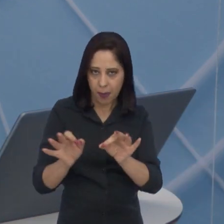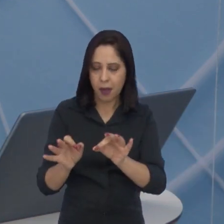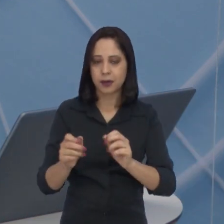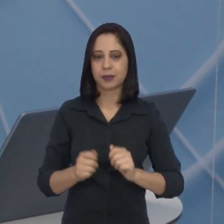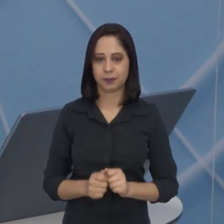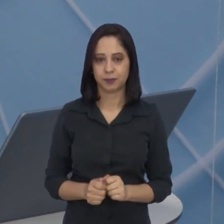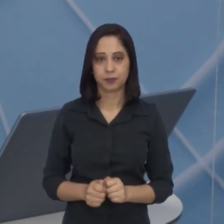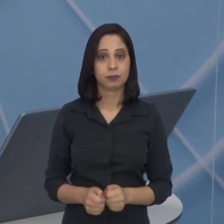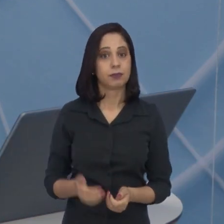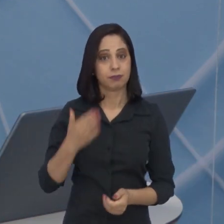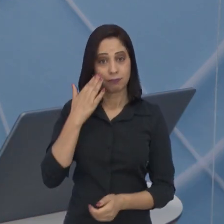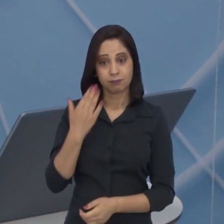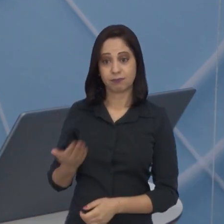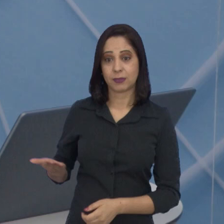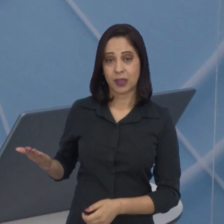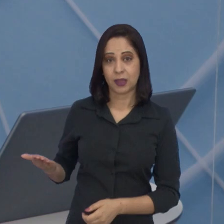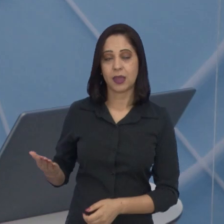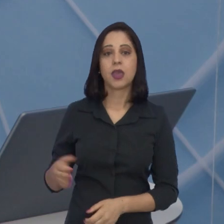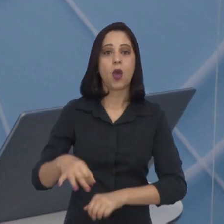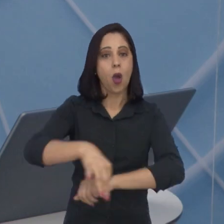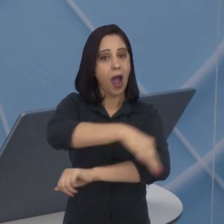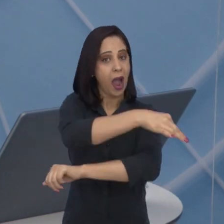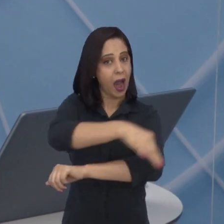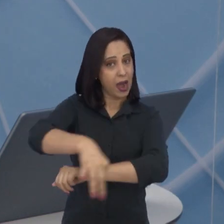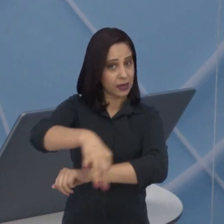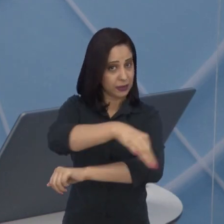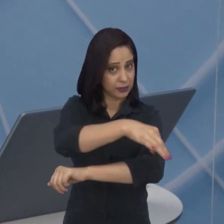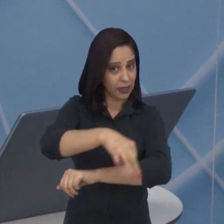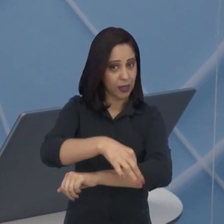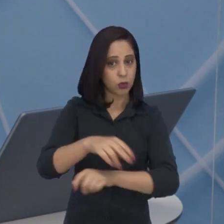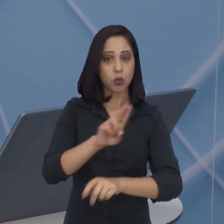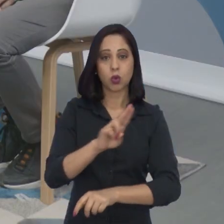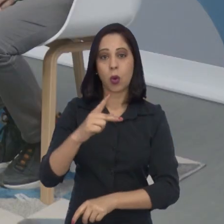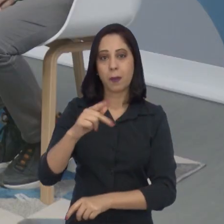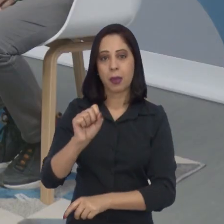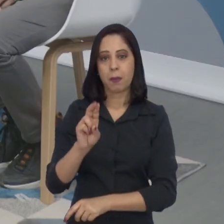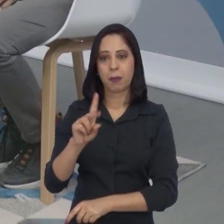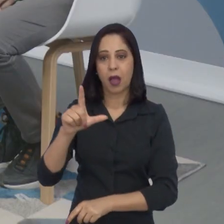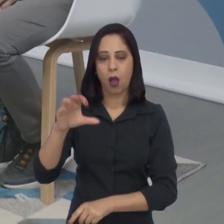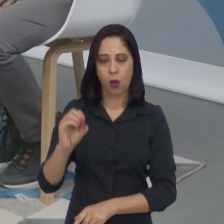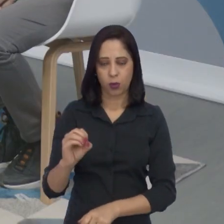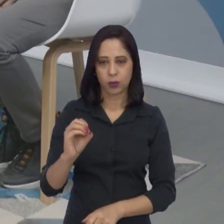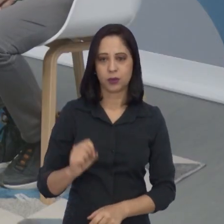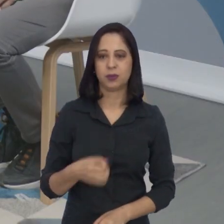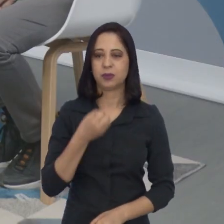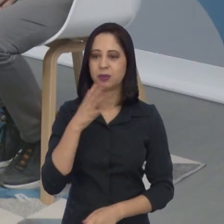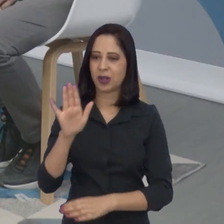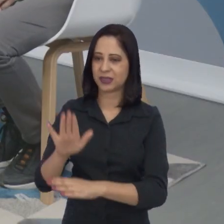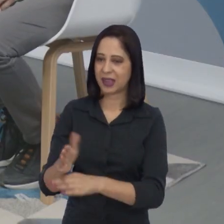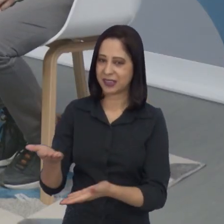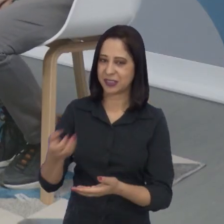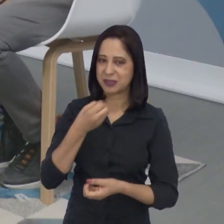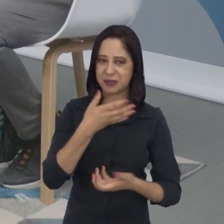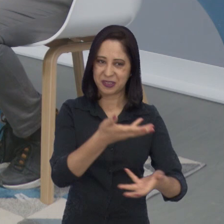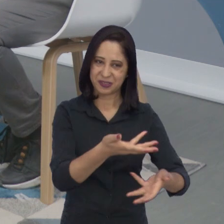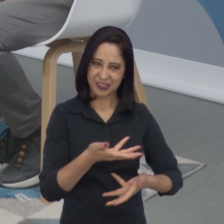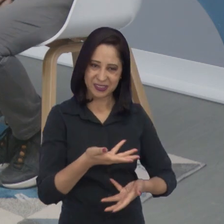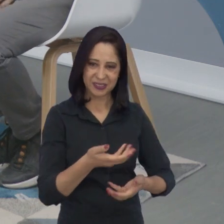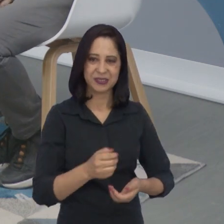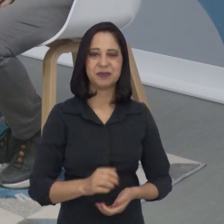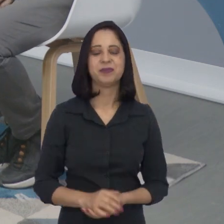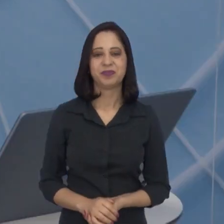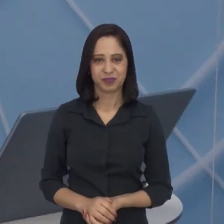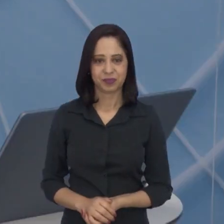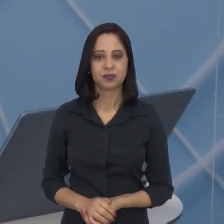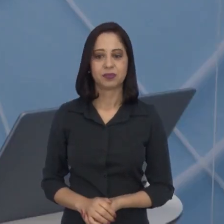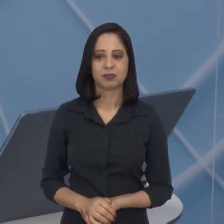estúdio está o arquiteto e urbanista Paulo Romano. Seja muito bem-vindo, Paulo. Boa tarde. Tudo bem? Tudo bem.